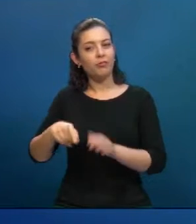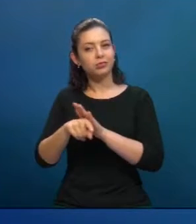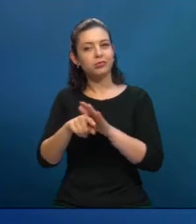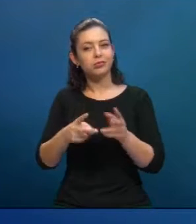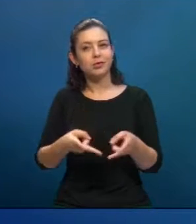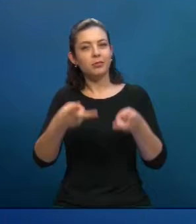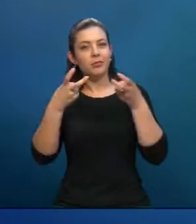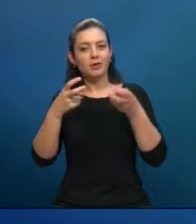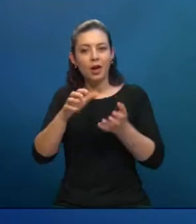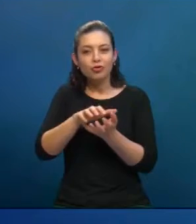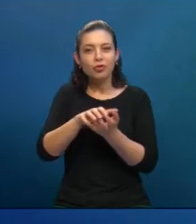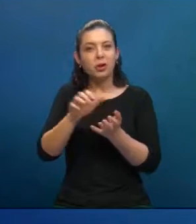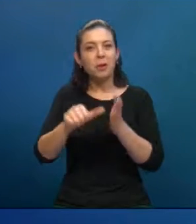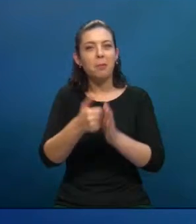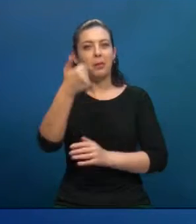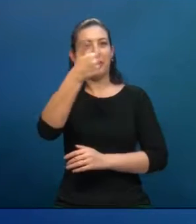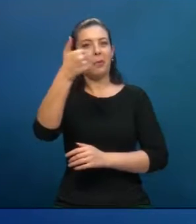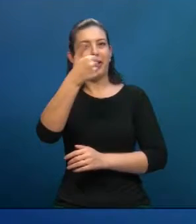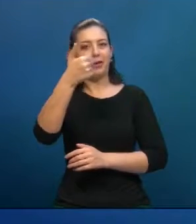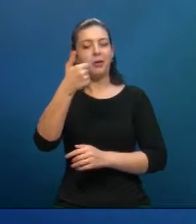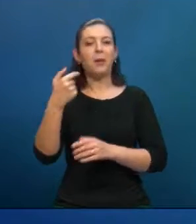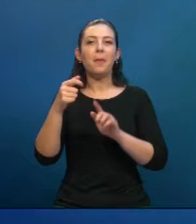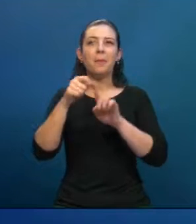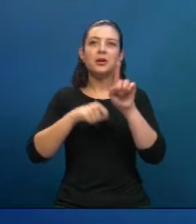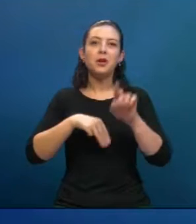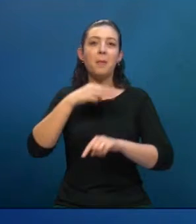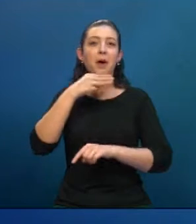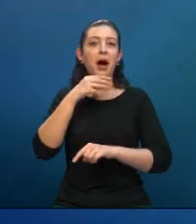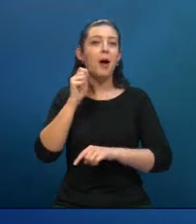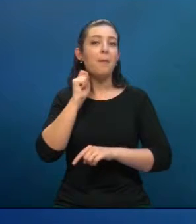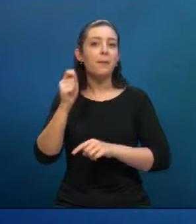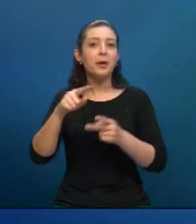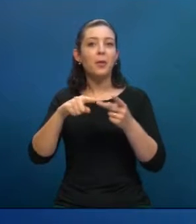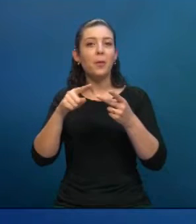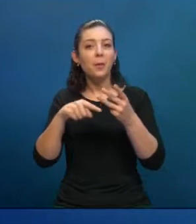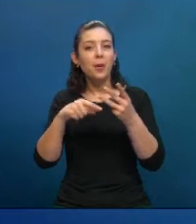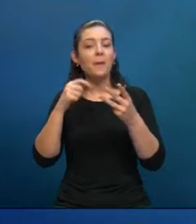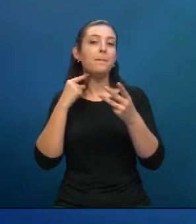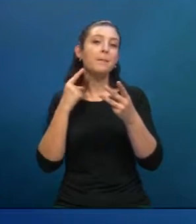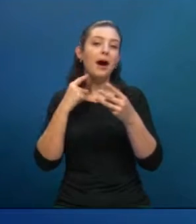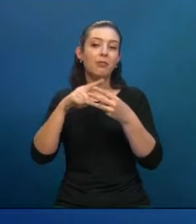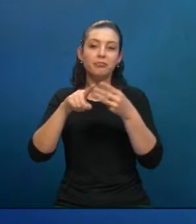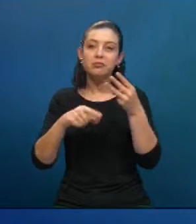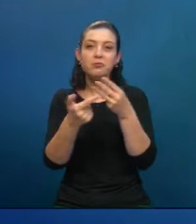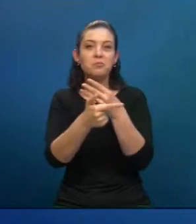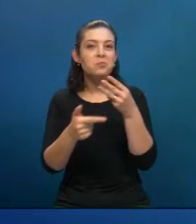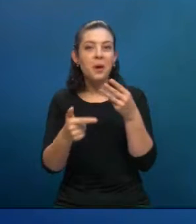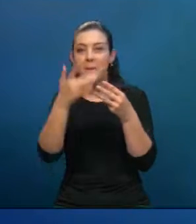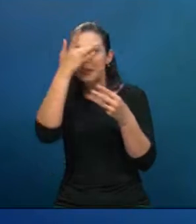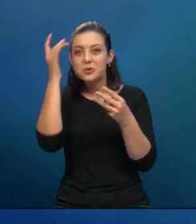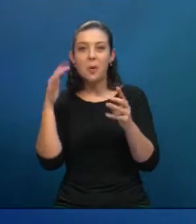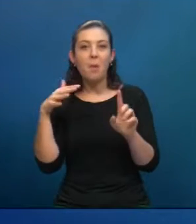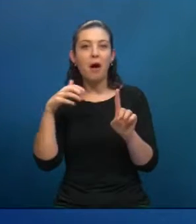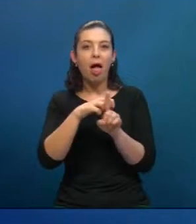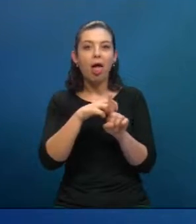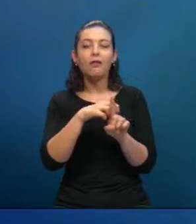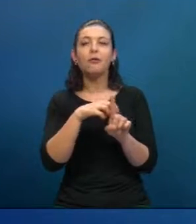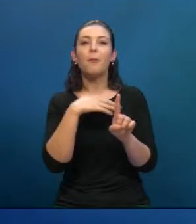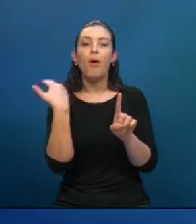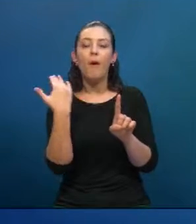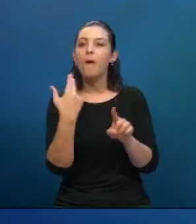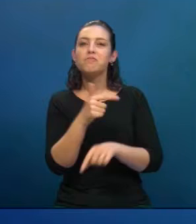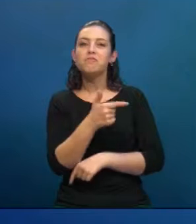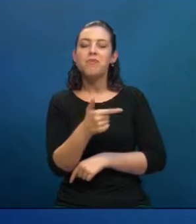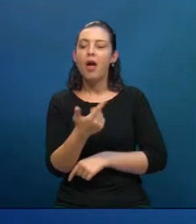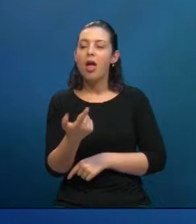situação a cidade de jacareí ficou em primeiro lugar desde março abril e maio nós não temos mortes no trânsito então graças ao esforço